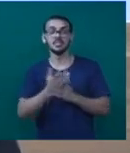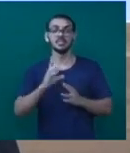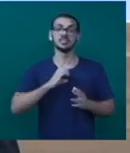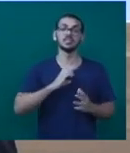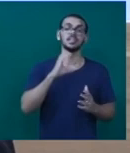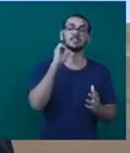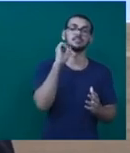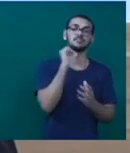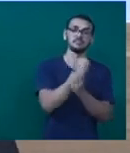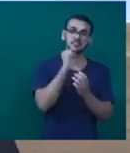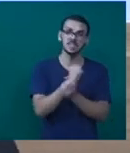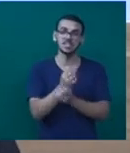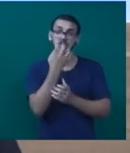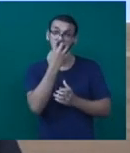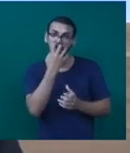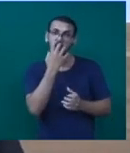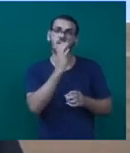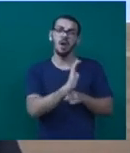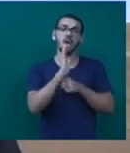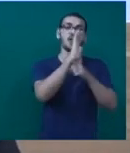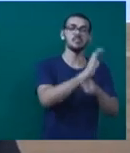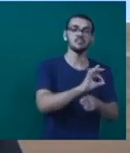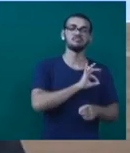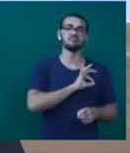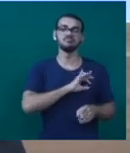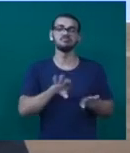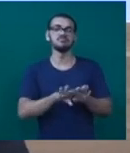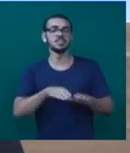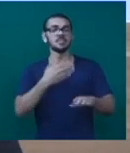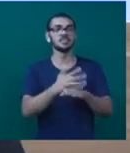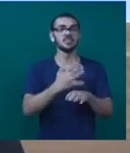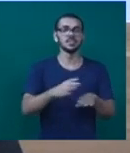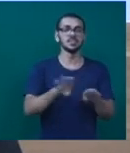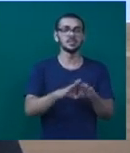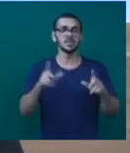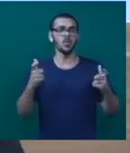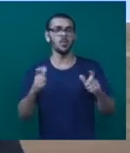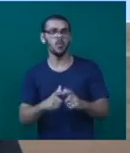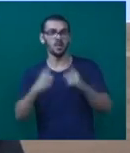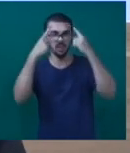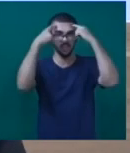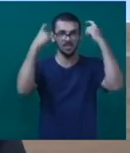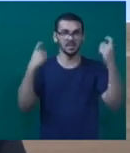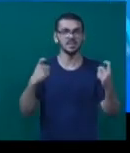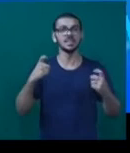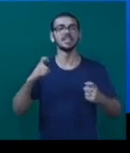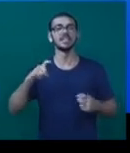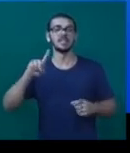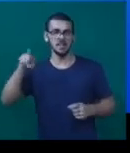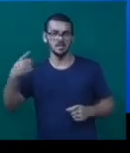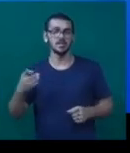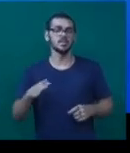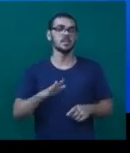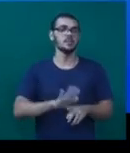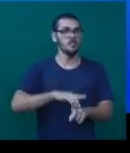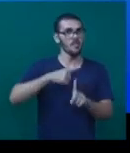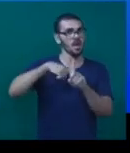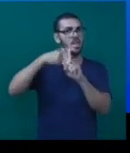e o quanto eles ajudam na redução da criminalidade. Tem muito mais ainda hoje no TV Notícias, que volta já.